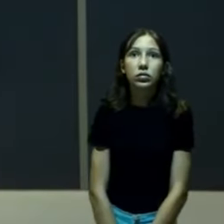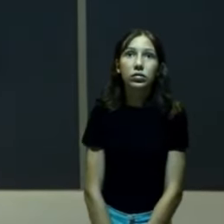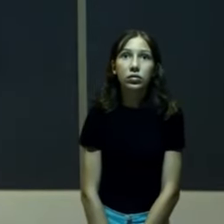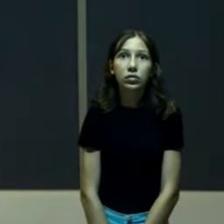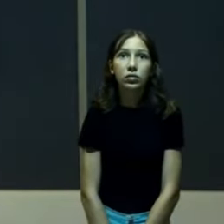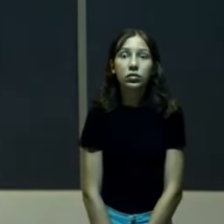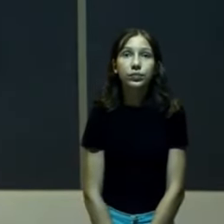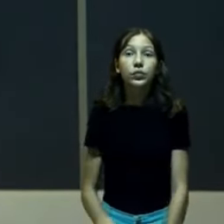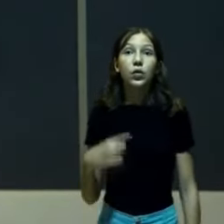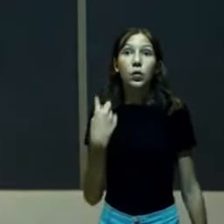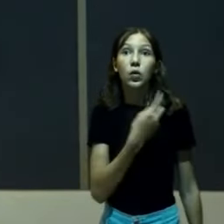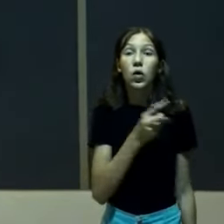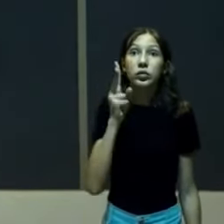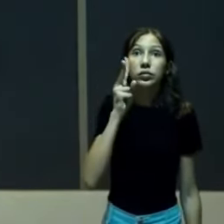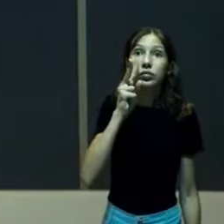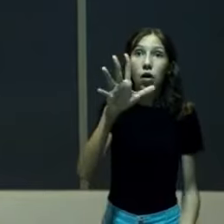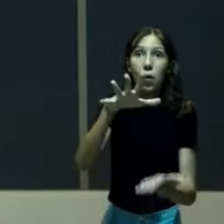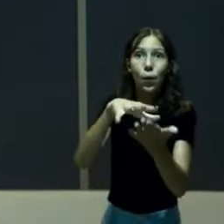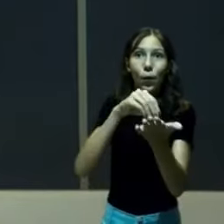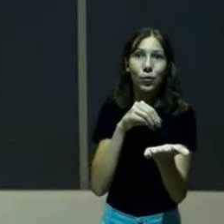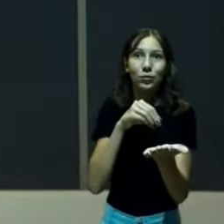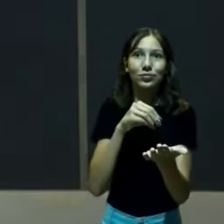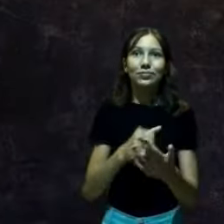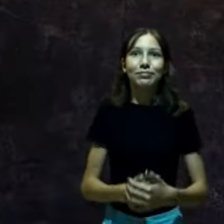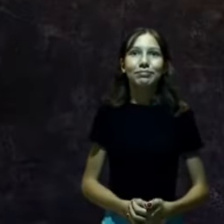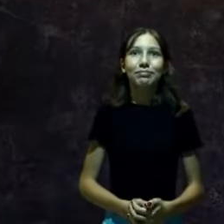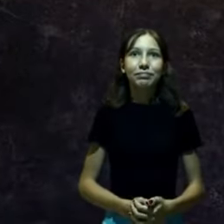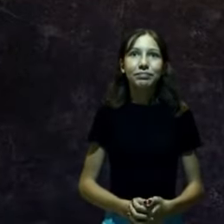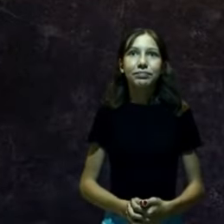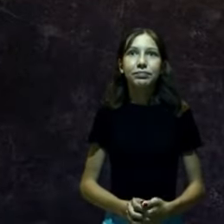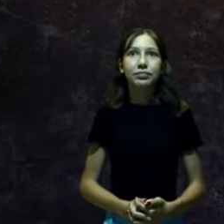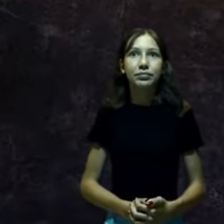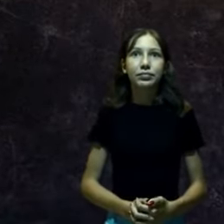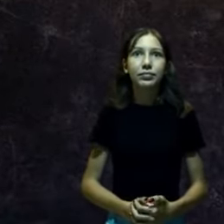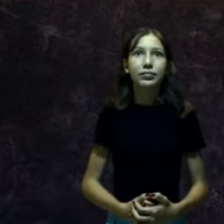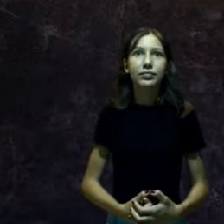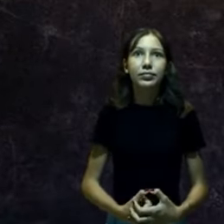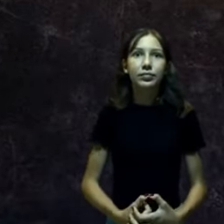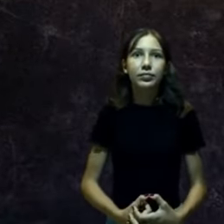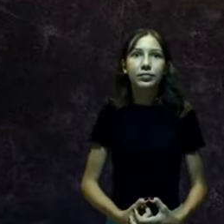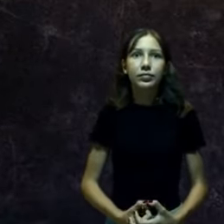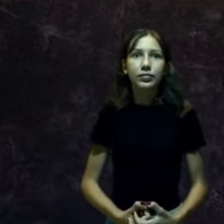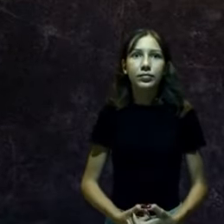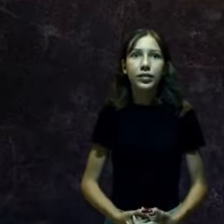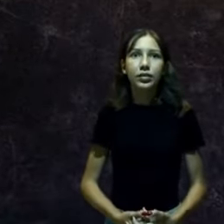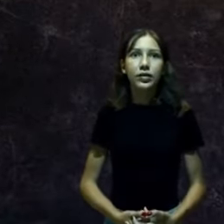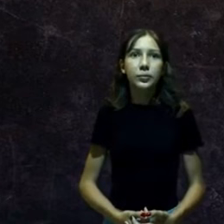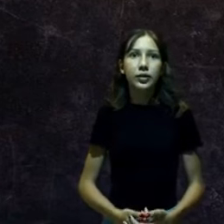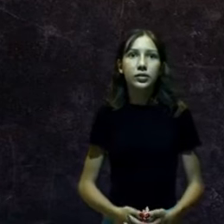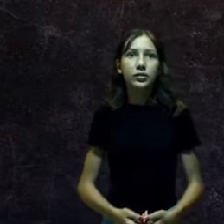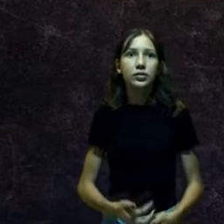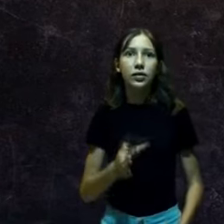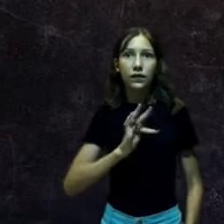Leia com o fôlego que Deus te deu. E não só leia, mas creia nisso que você está lendo.